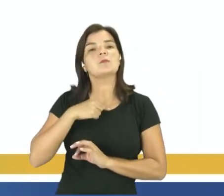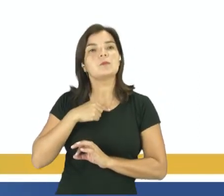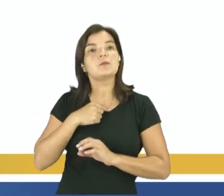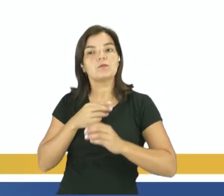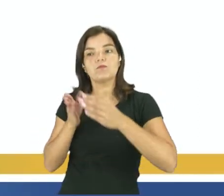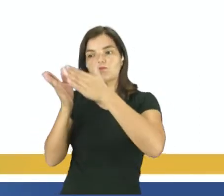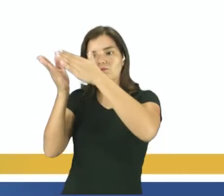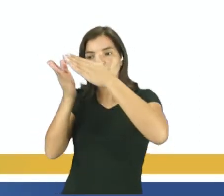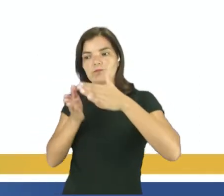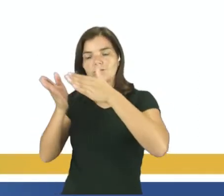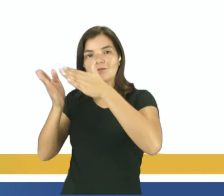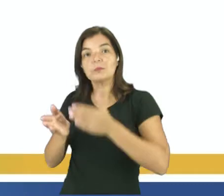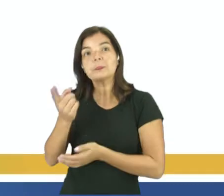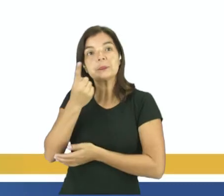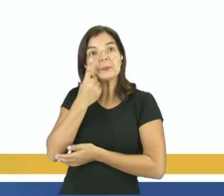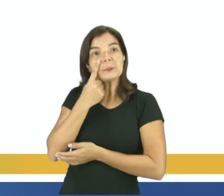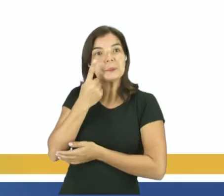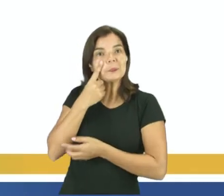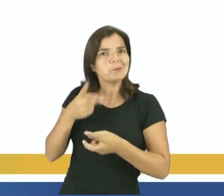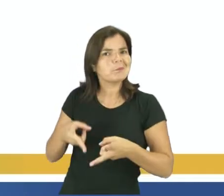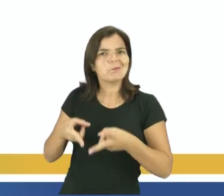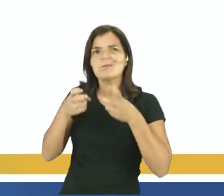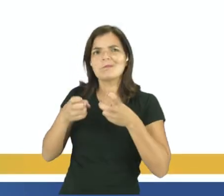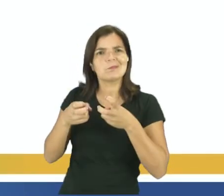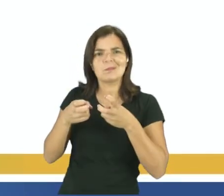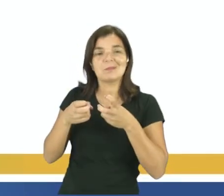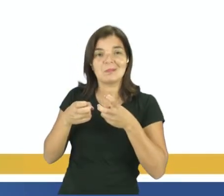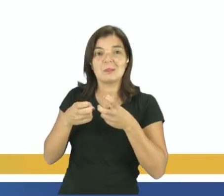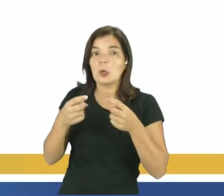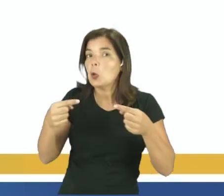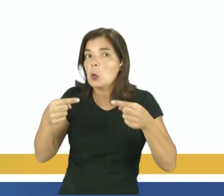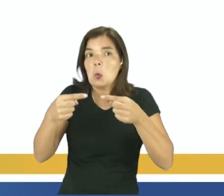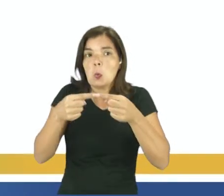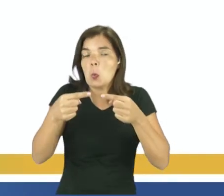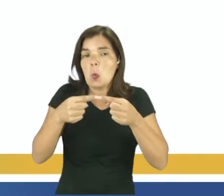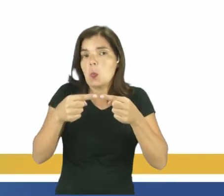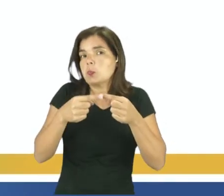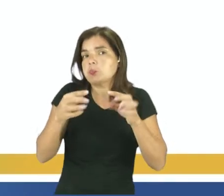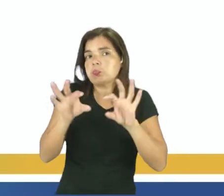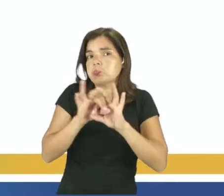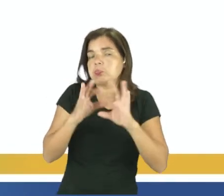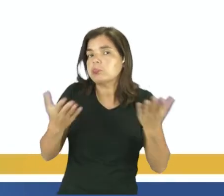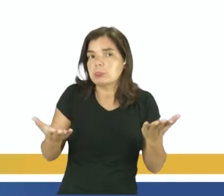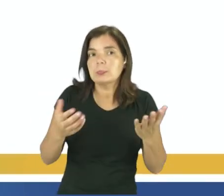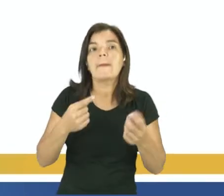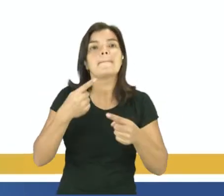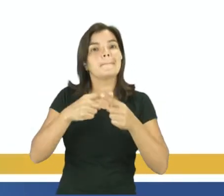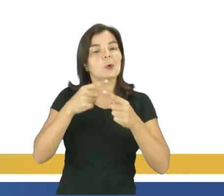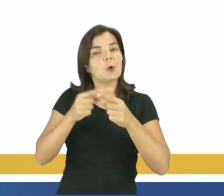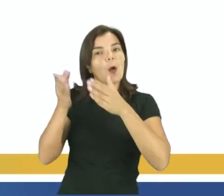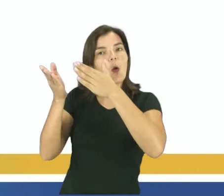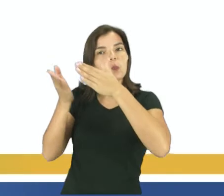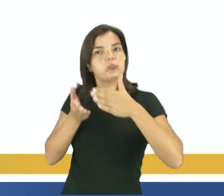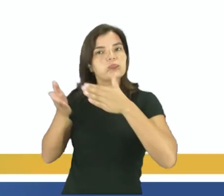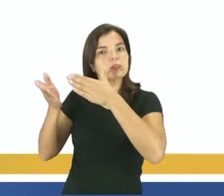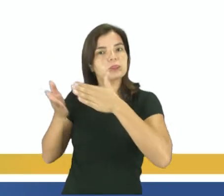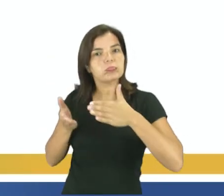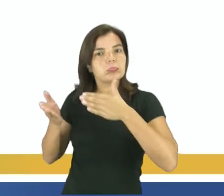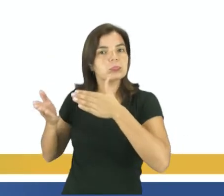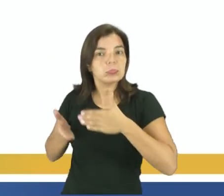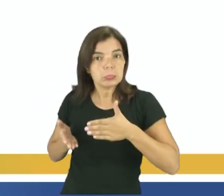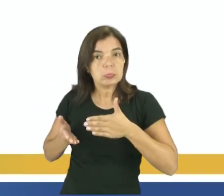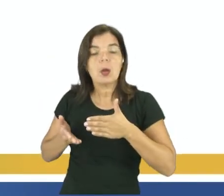si. Você não consegue visualizar, nem perceber, nem intuir que elas vão se tocar em algum momento, porque elas são paralelas duas a